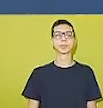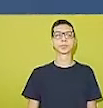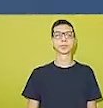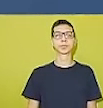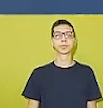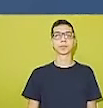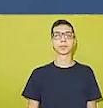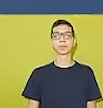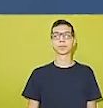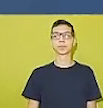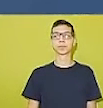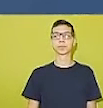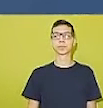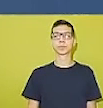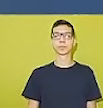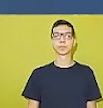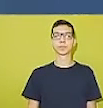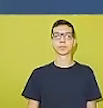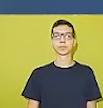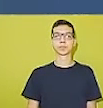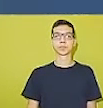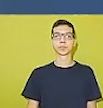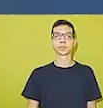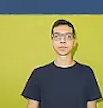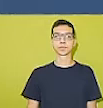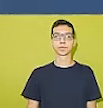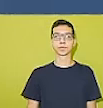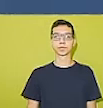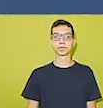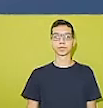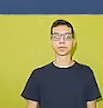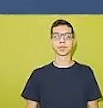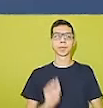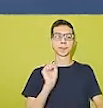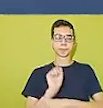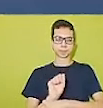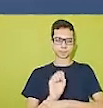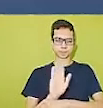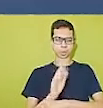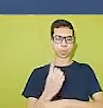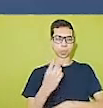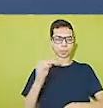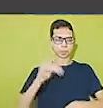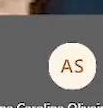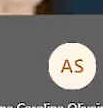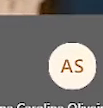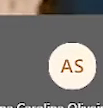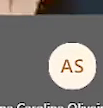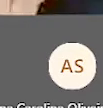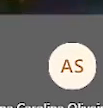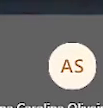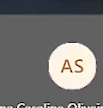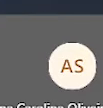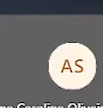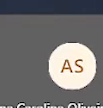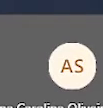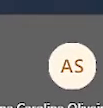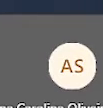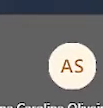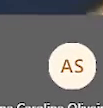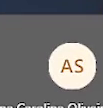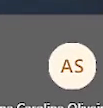Vou parar um minutinho só para poder compartilhar. Não tem problema. Só um minutinho. Fala que